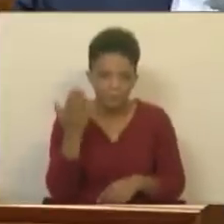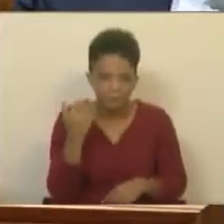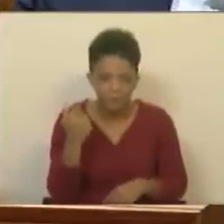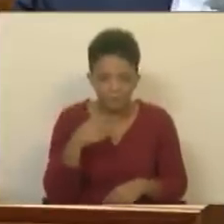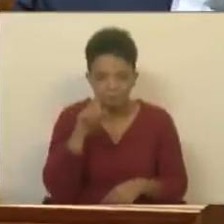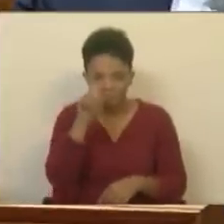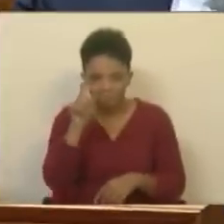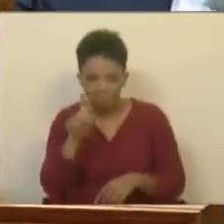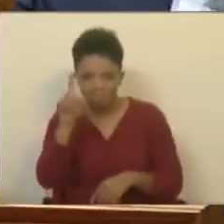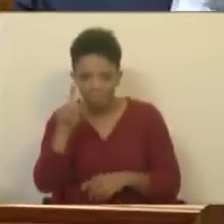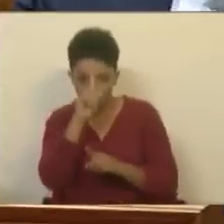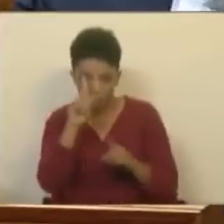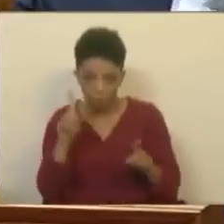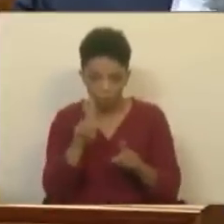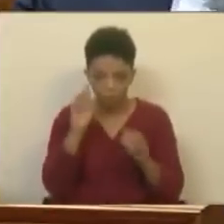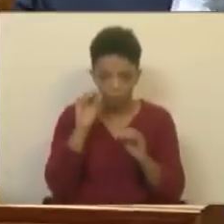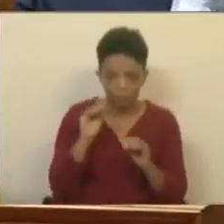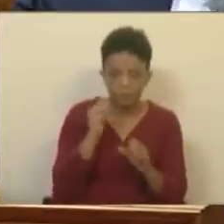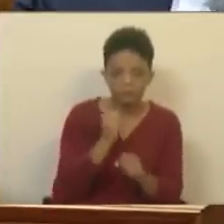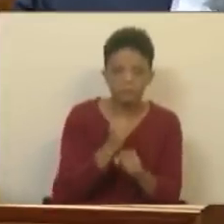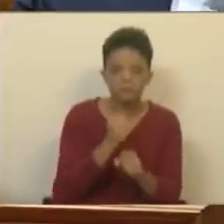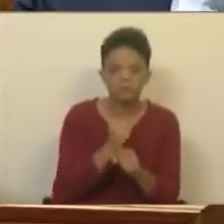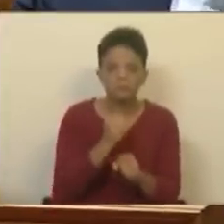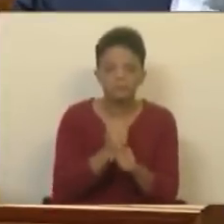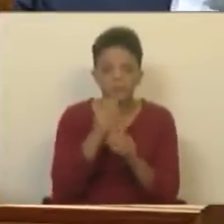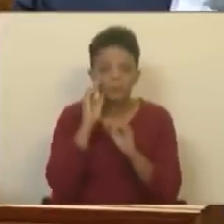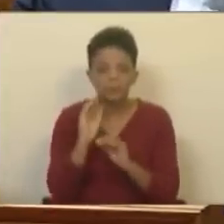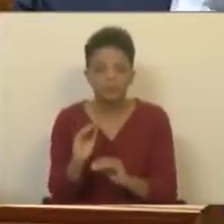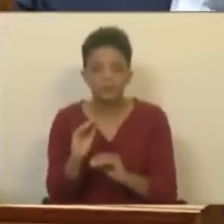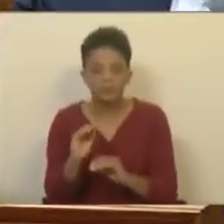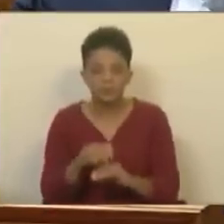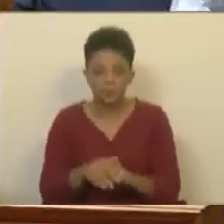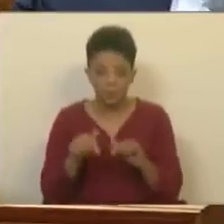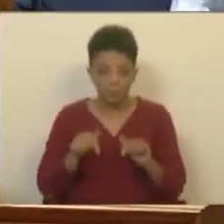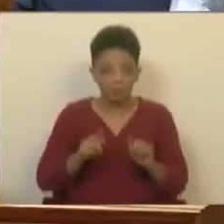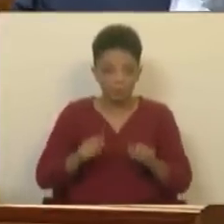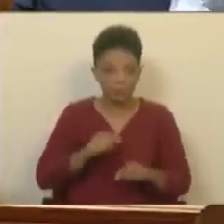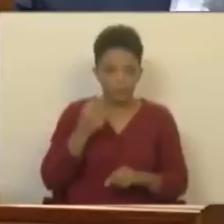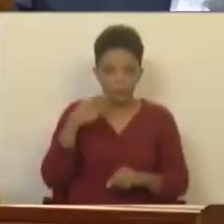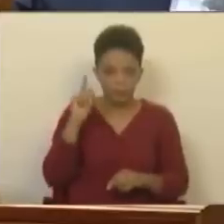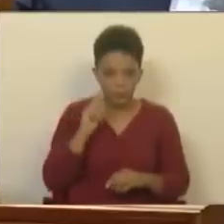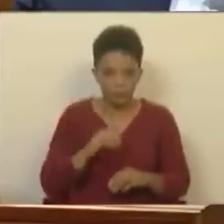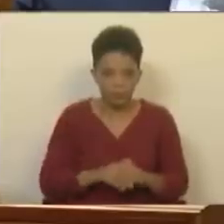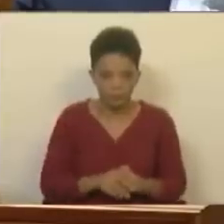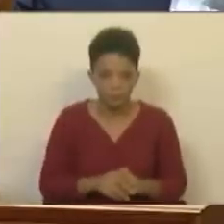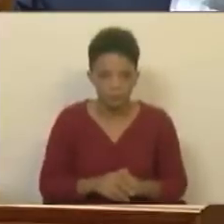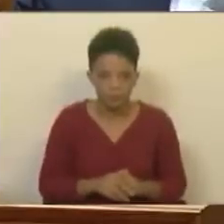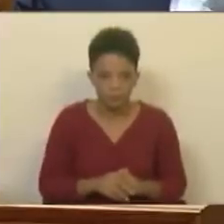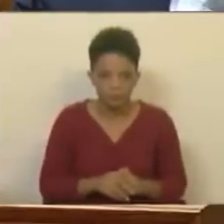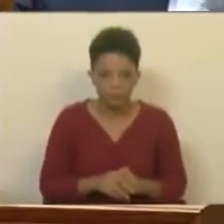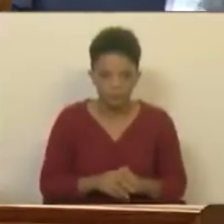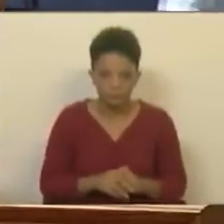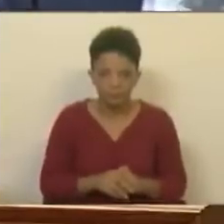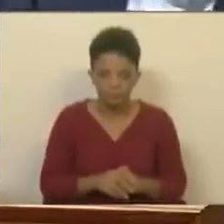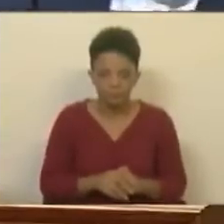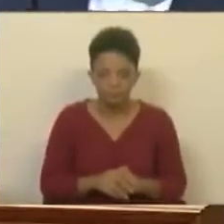indignação dos professores e educadores e dos trabalhadores da Educação não é de hoje tem vindo tem vindo a lutar em